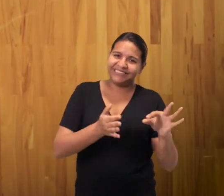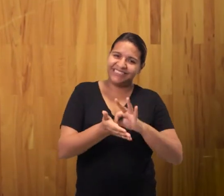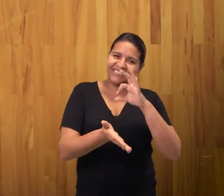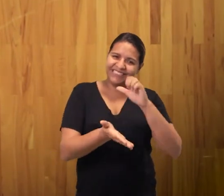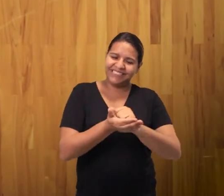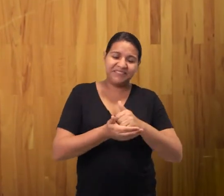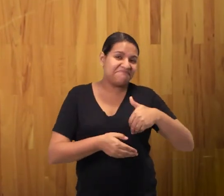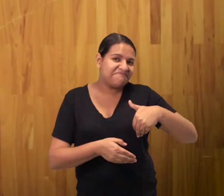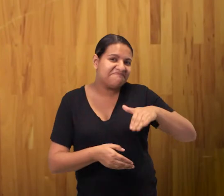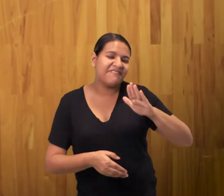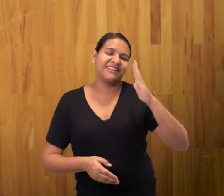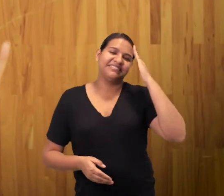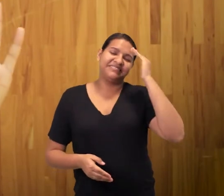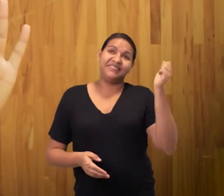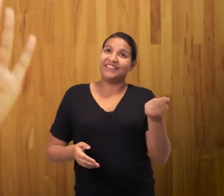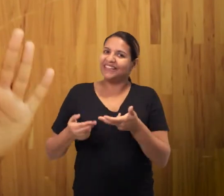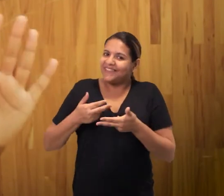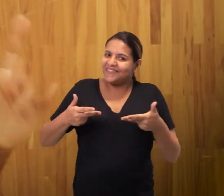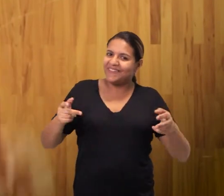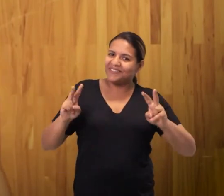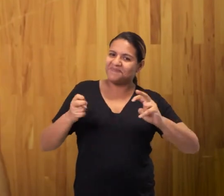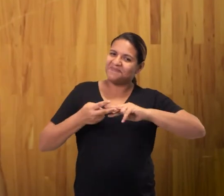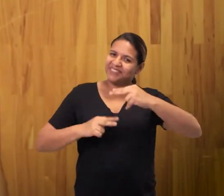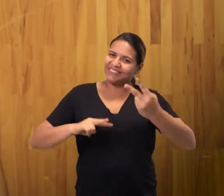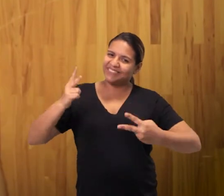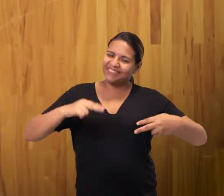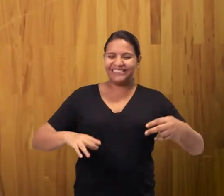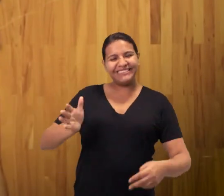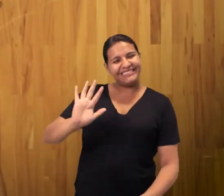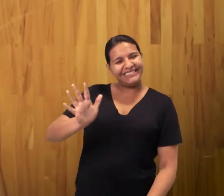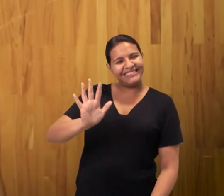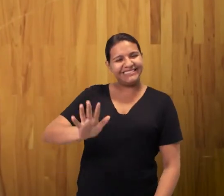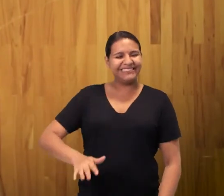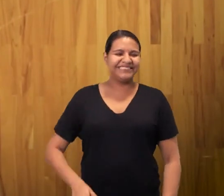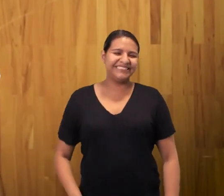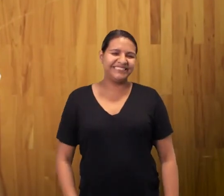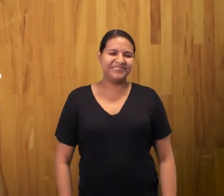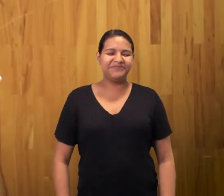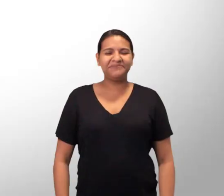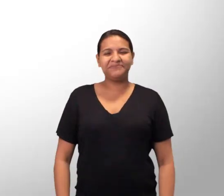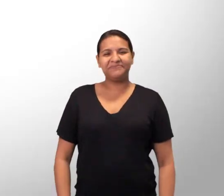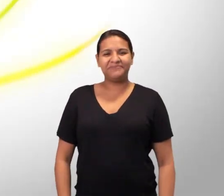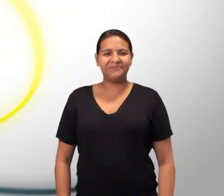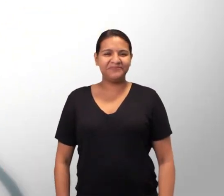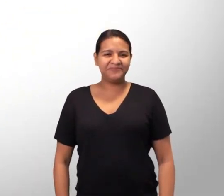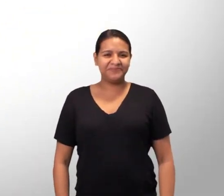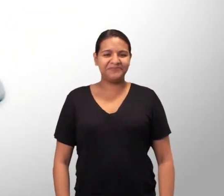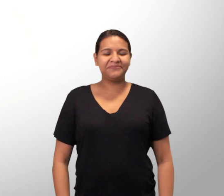inscreva-se para saber todas as novidades do Brasil de Turru. Até mais!